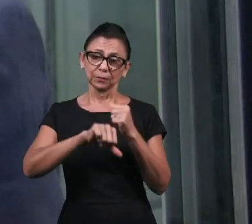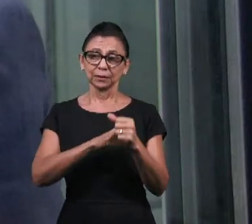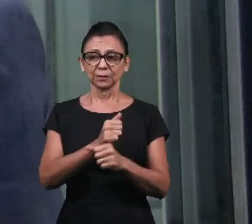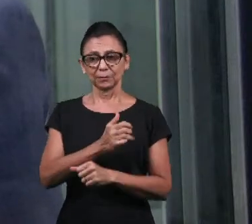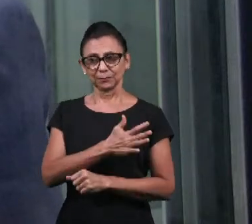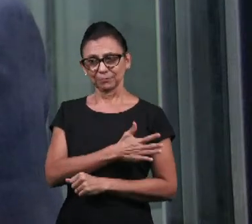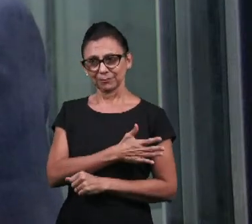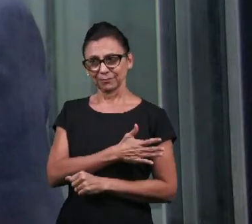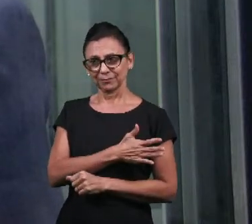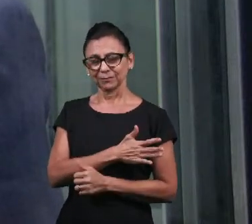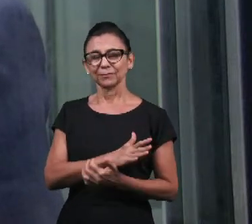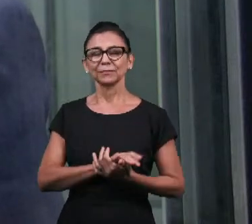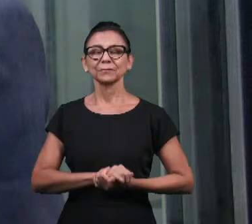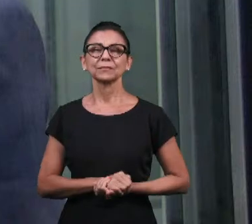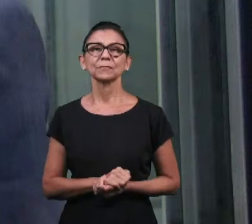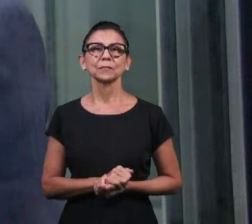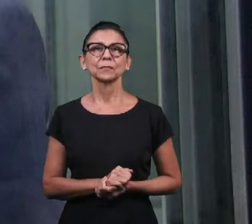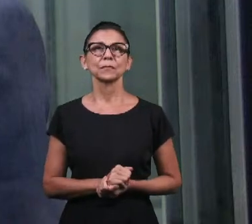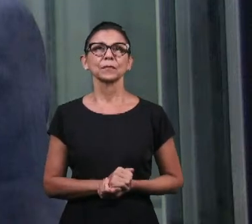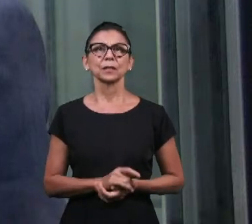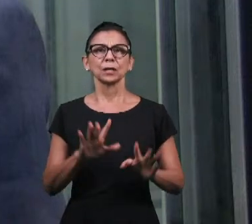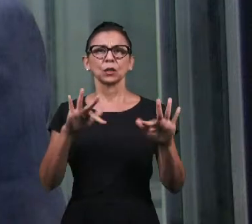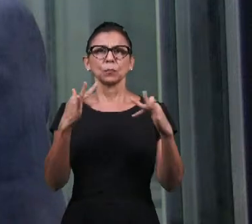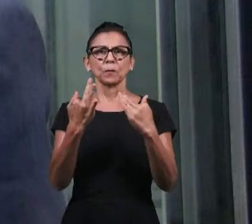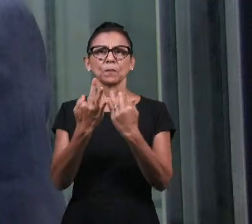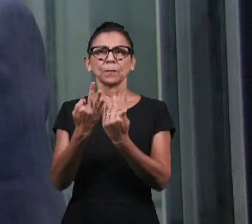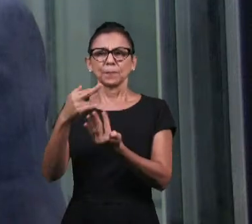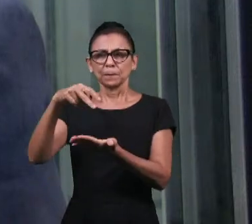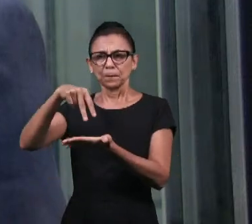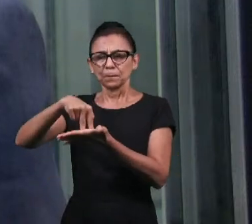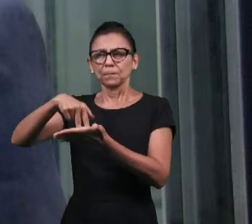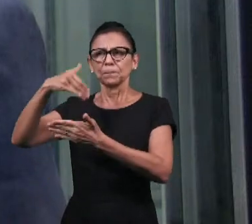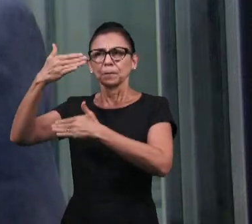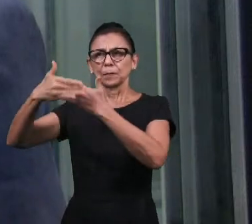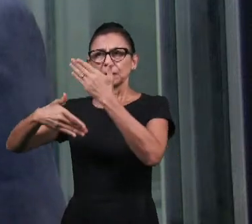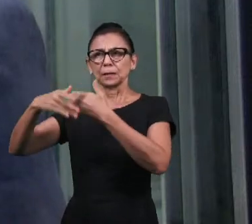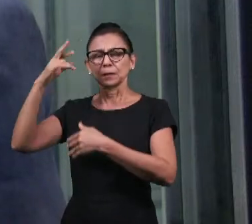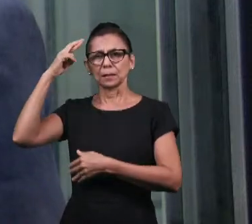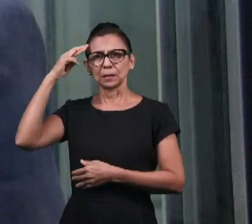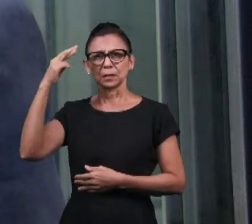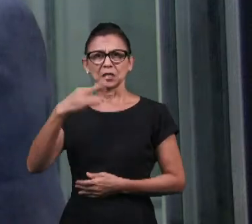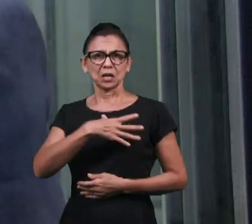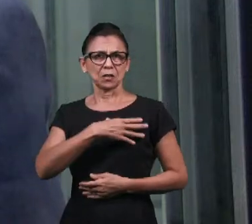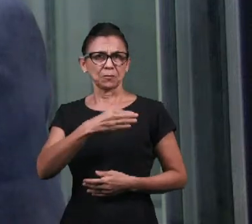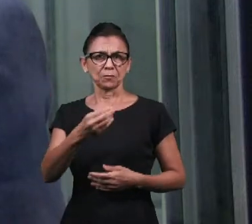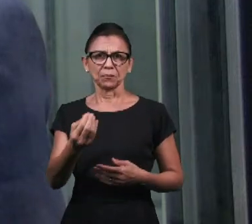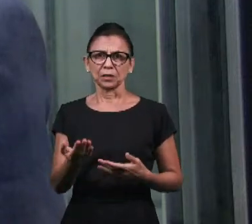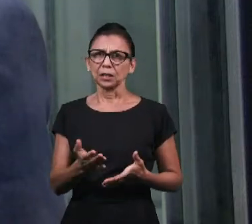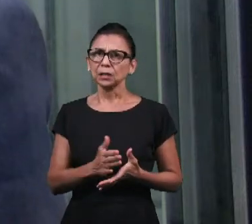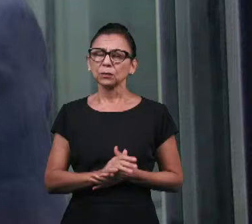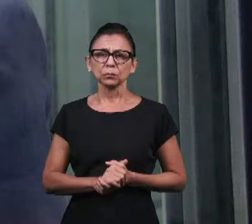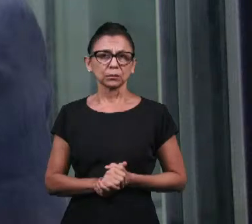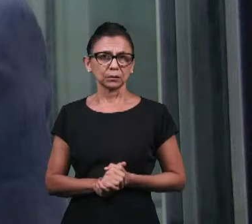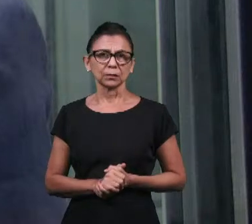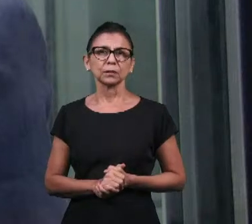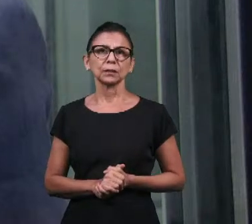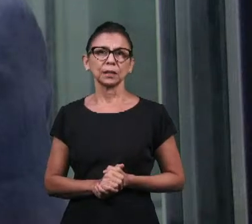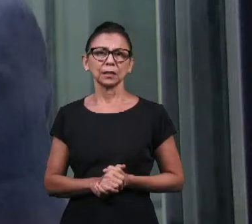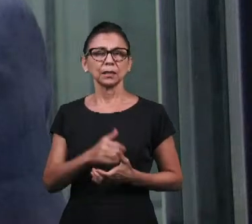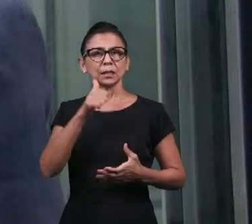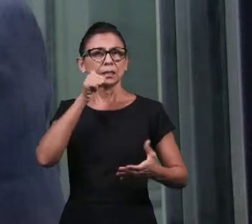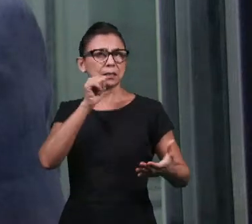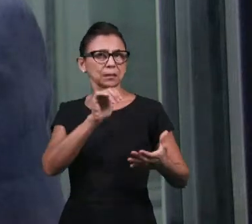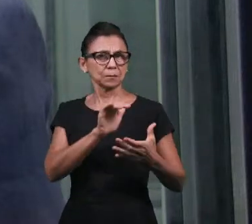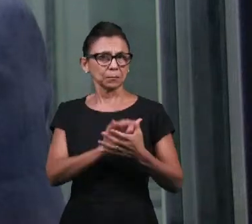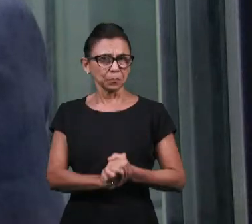hoje edificada na presença do Senhor, com filhos e cônjuge,